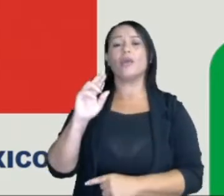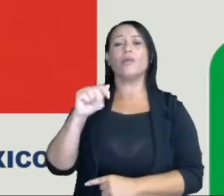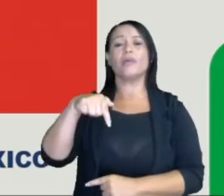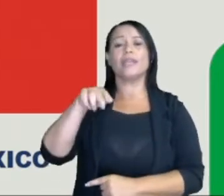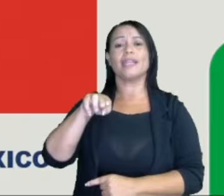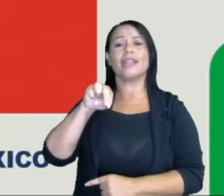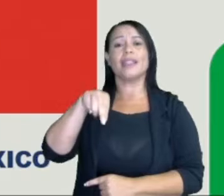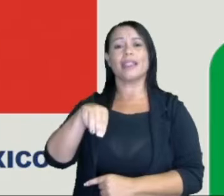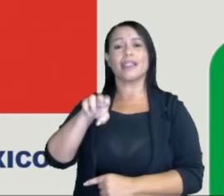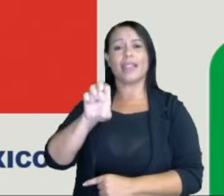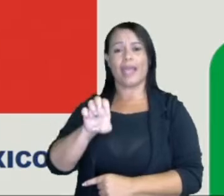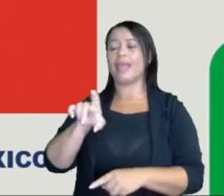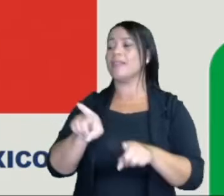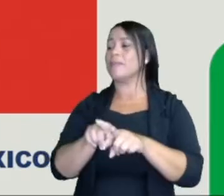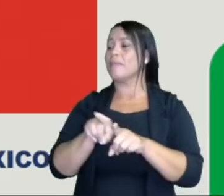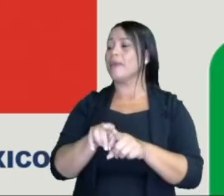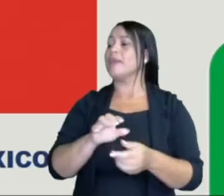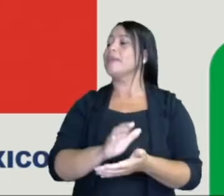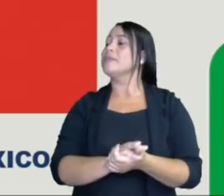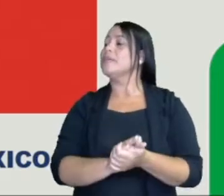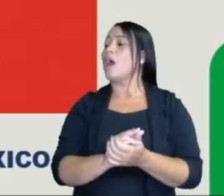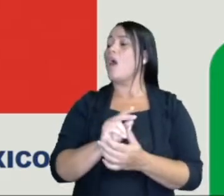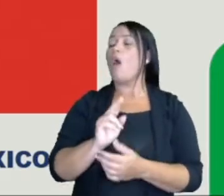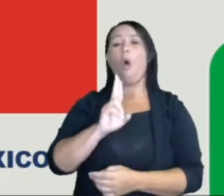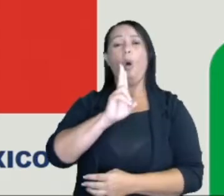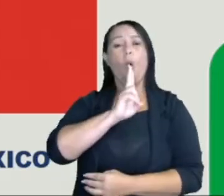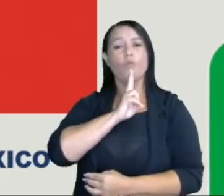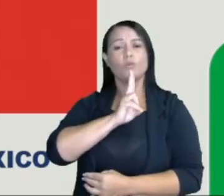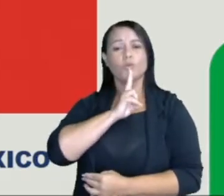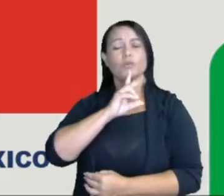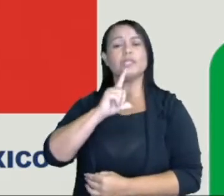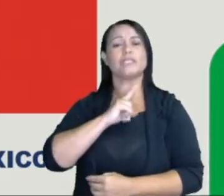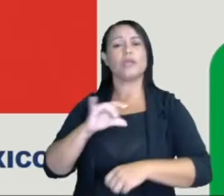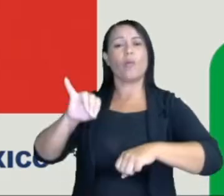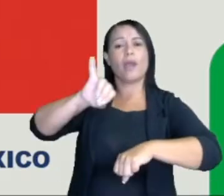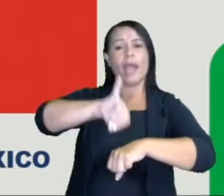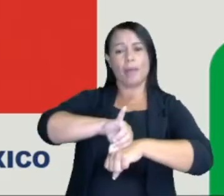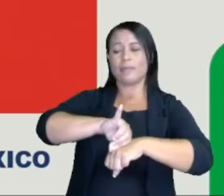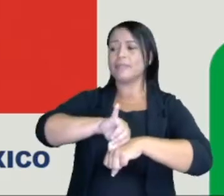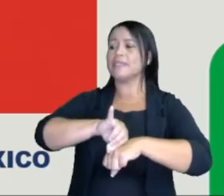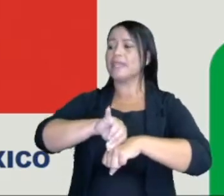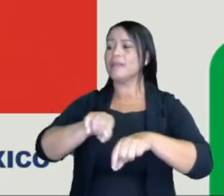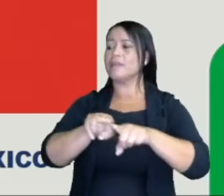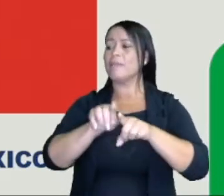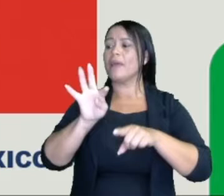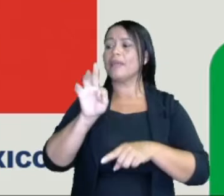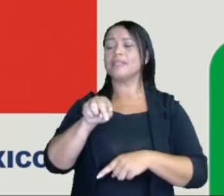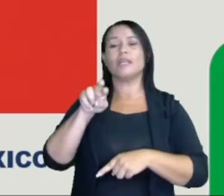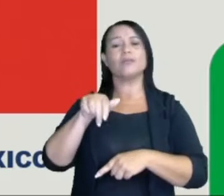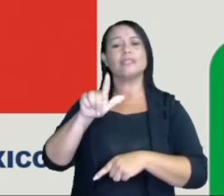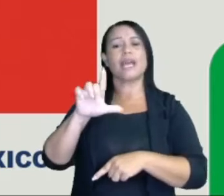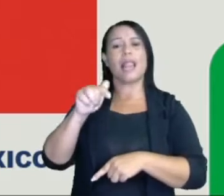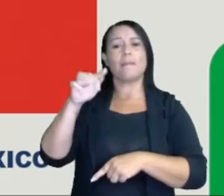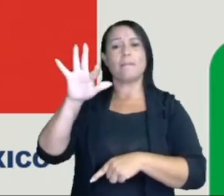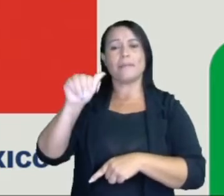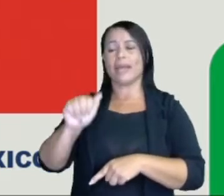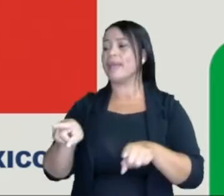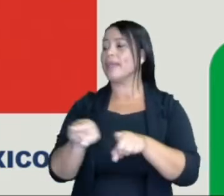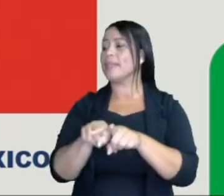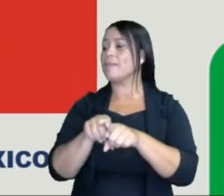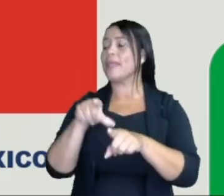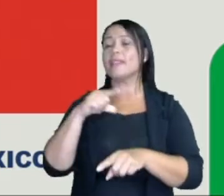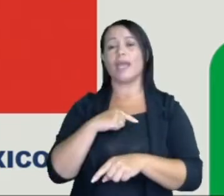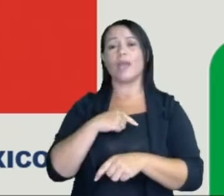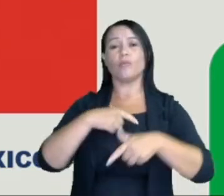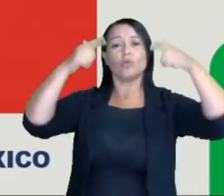tem como capital Malabo. Honduras, que tem como capital Tegucigalpa, e temos o México,